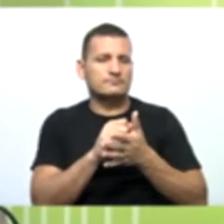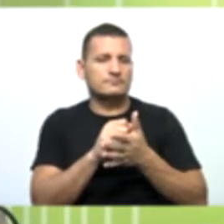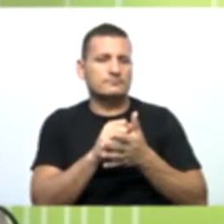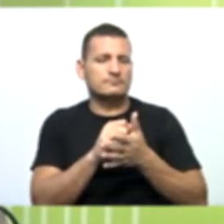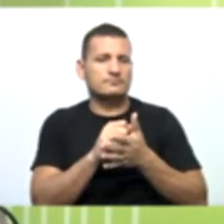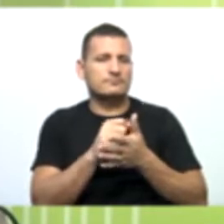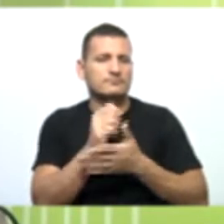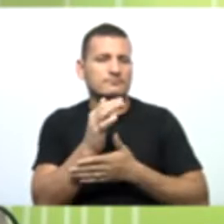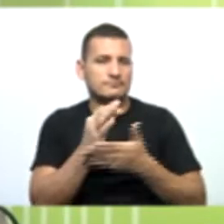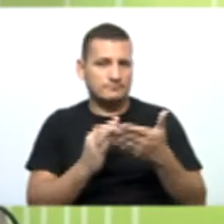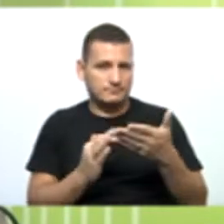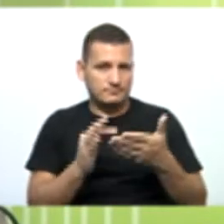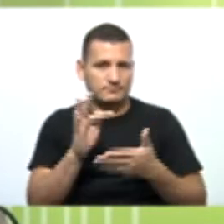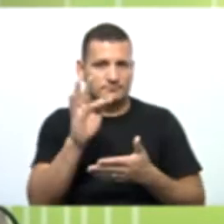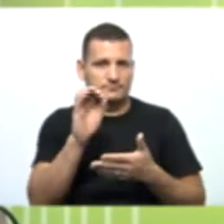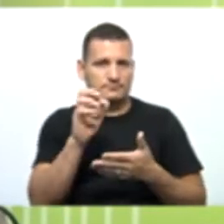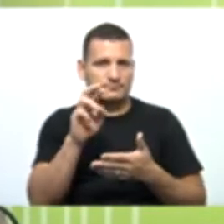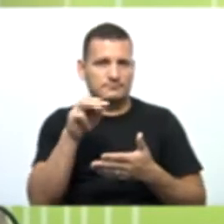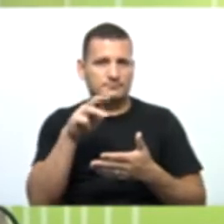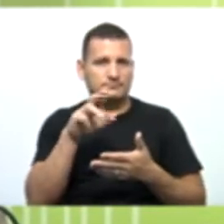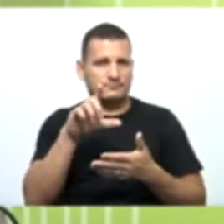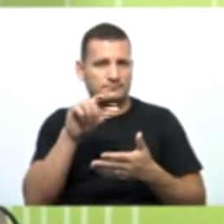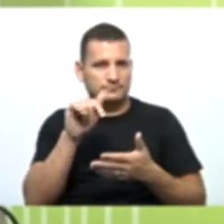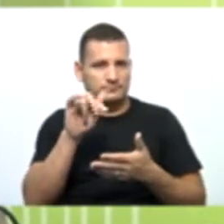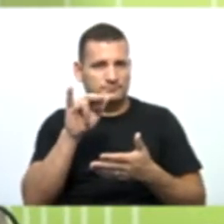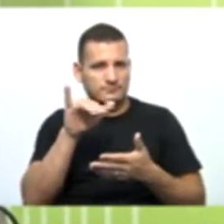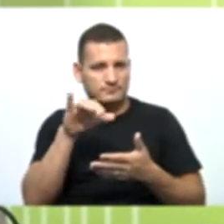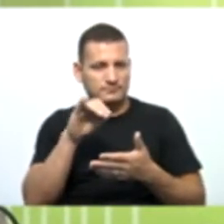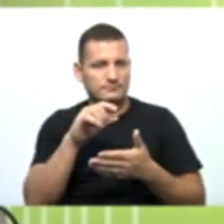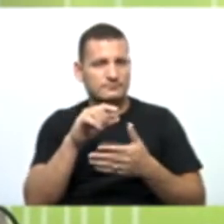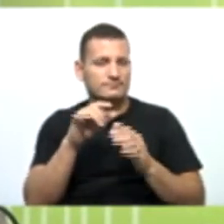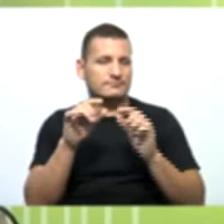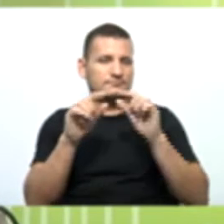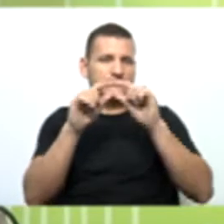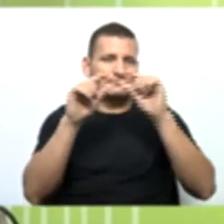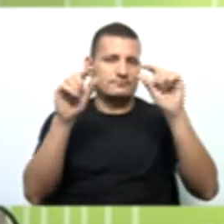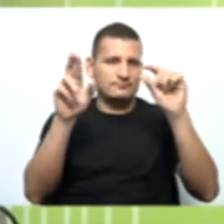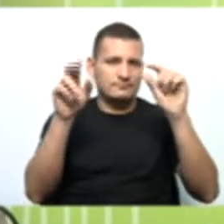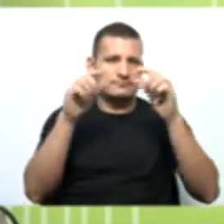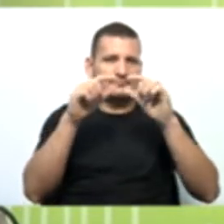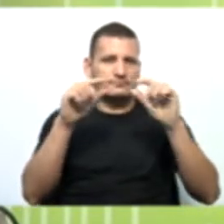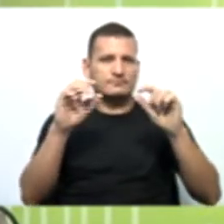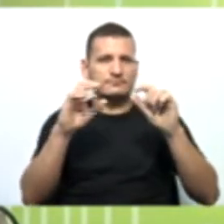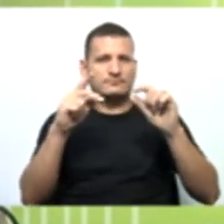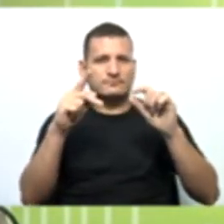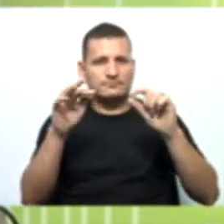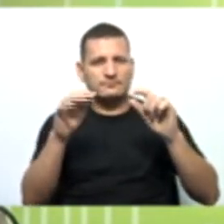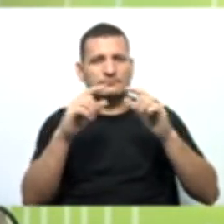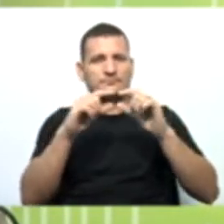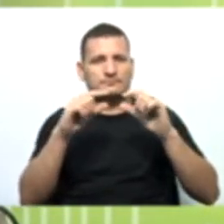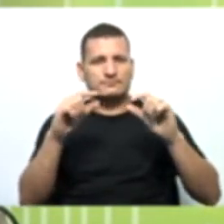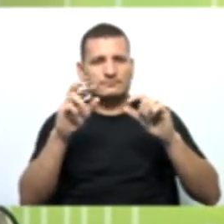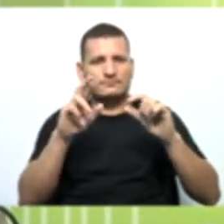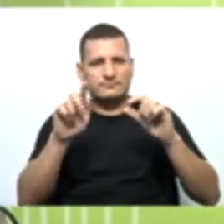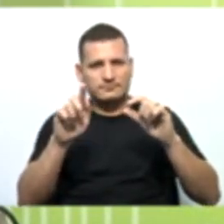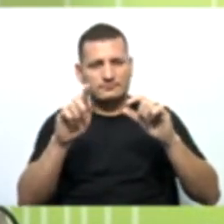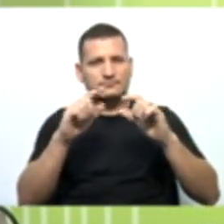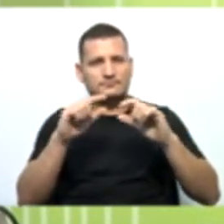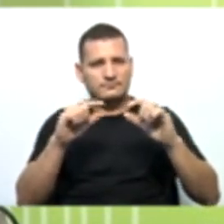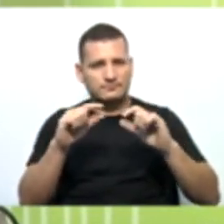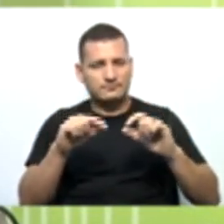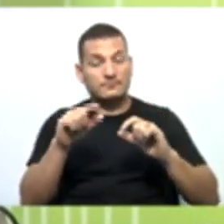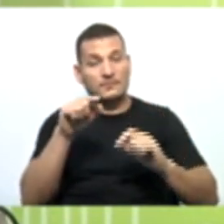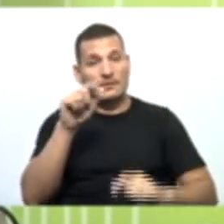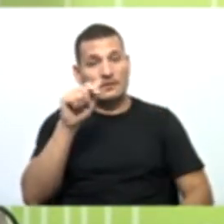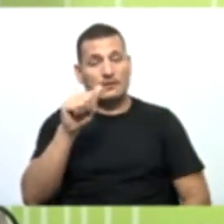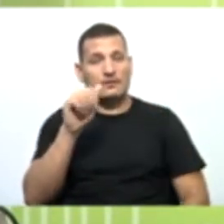um formulário, por exemplo. Quando ele coloca lá nome, CPF, RG, isso daí são